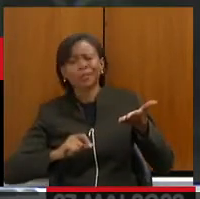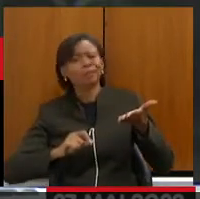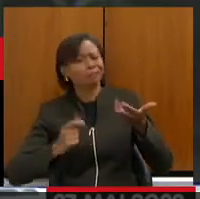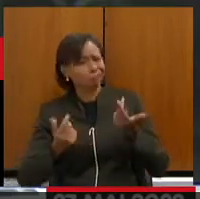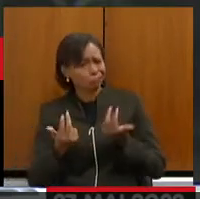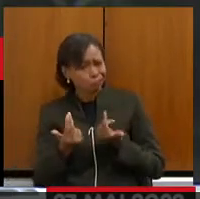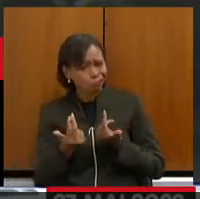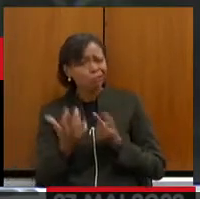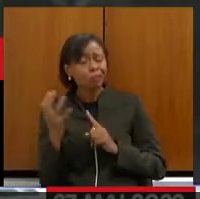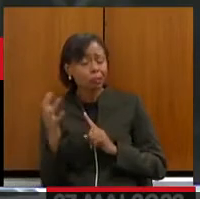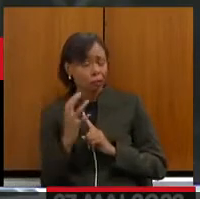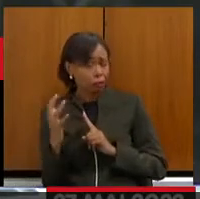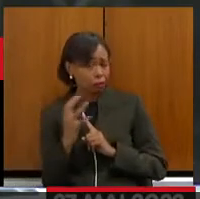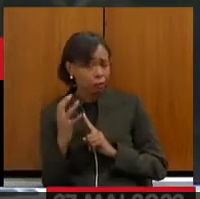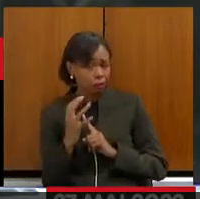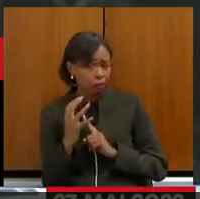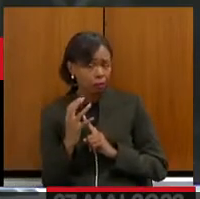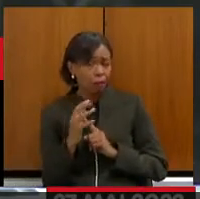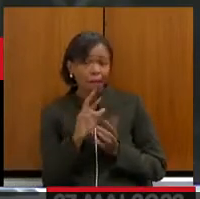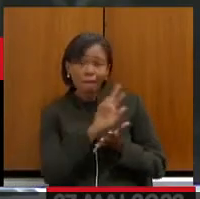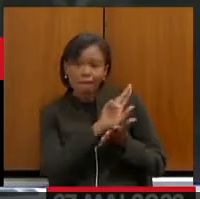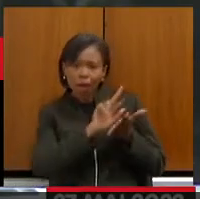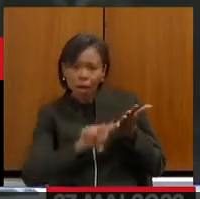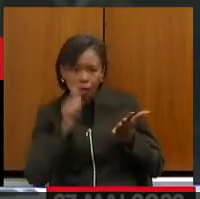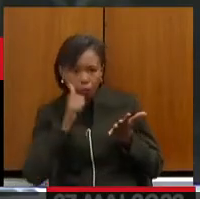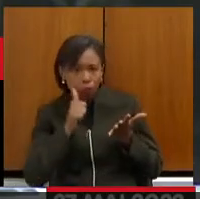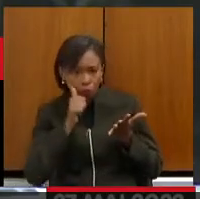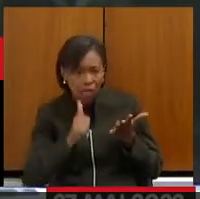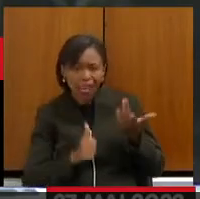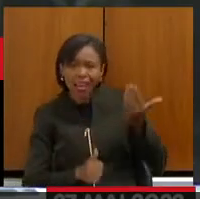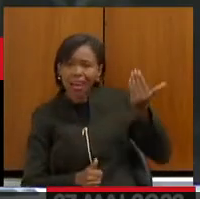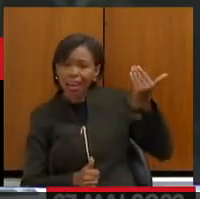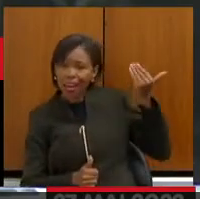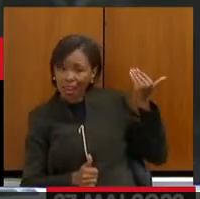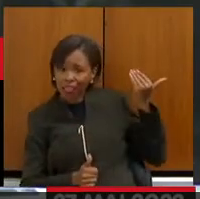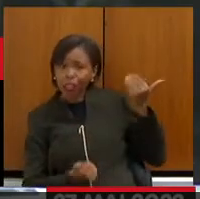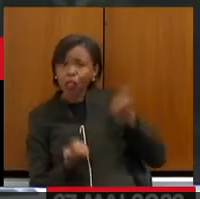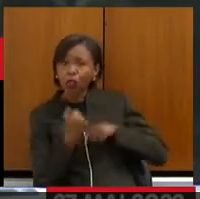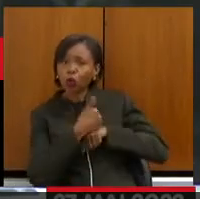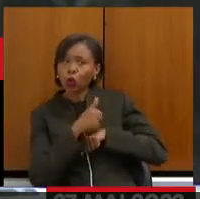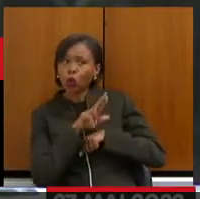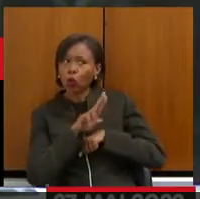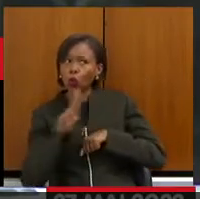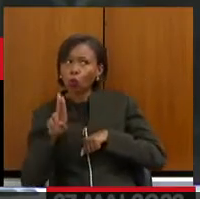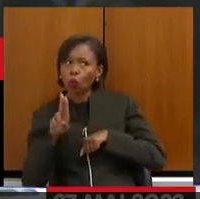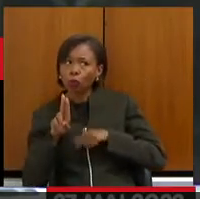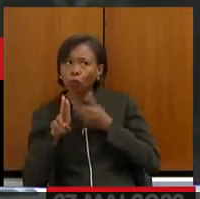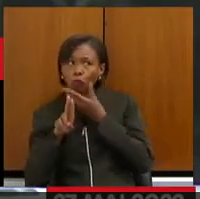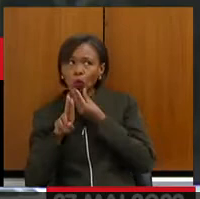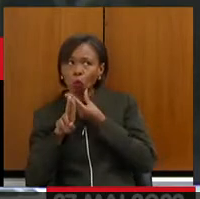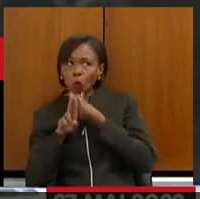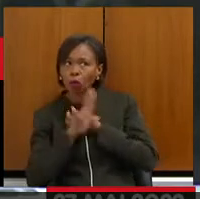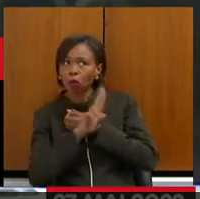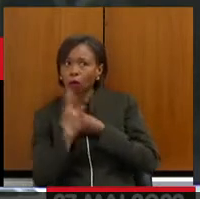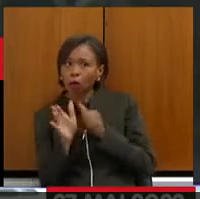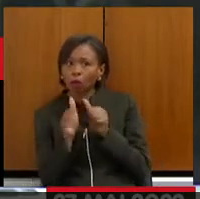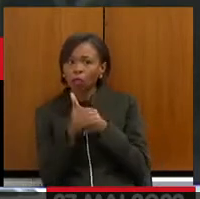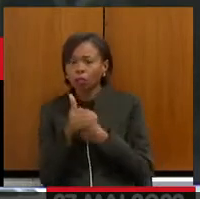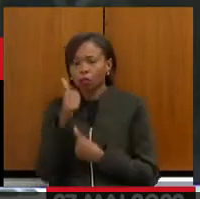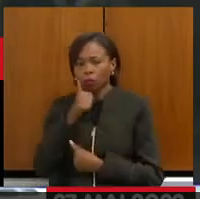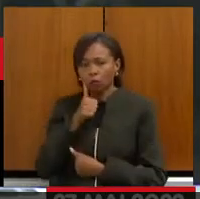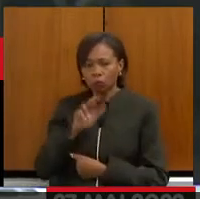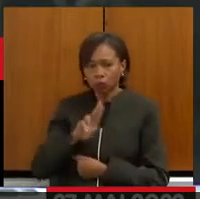usaram o ônibus masculinos no século 19 a Bandini do Pan